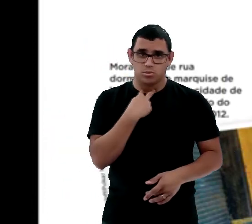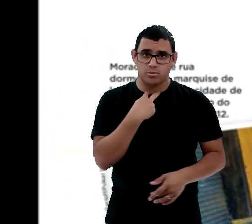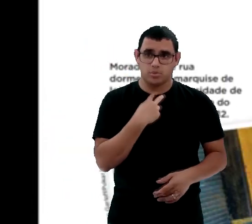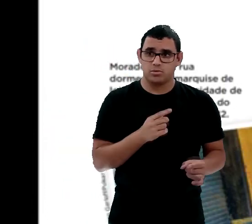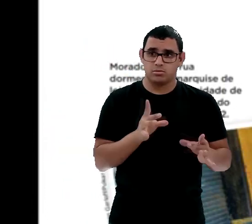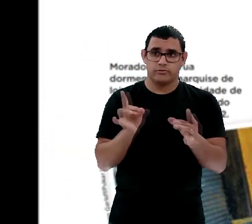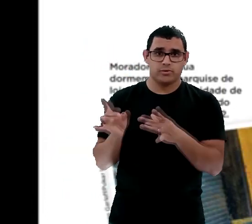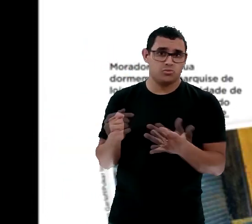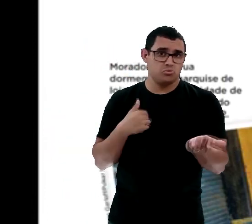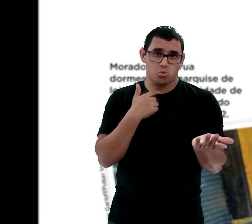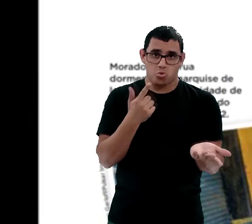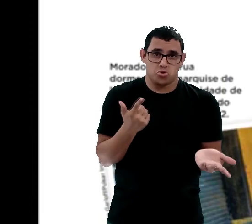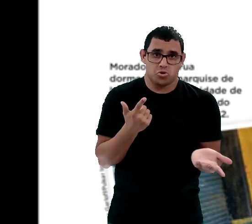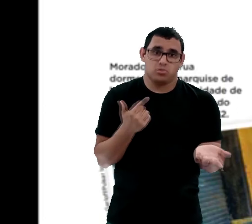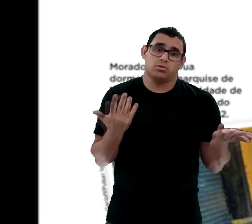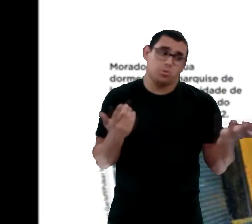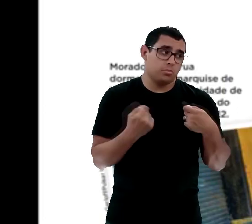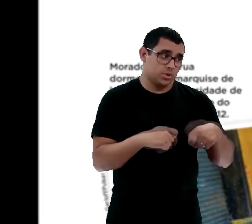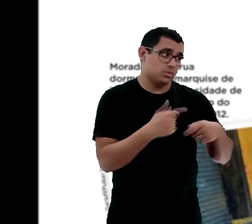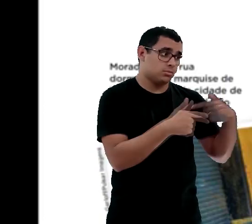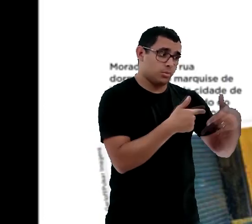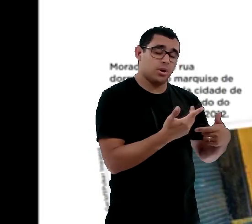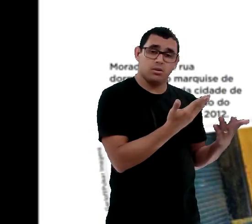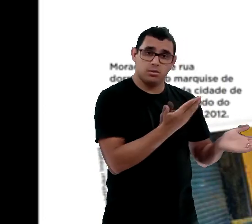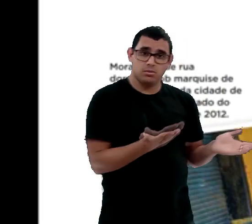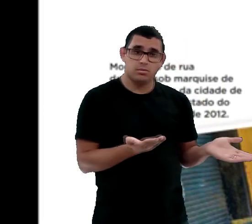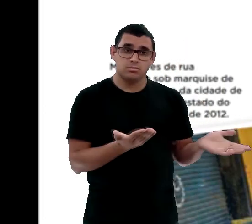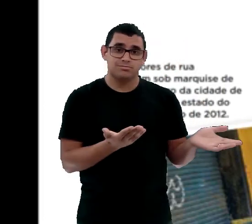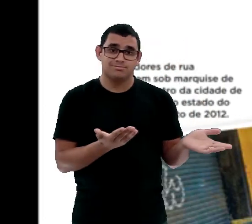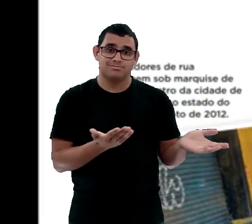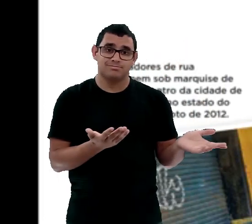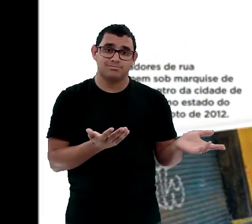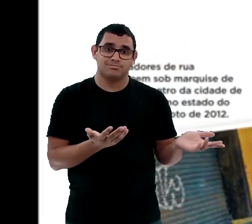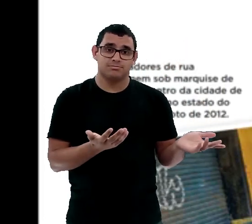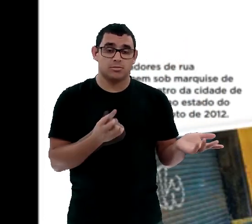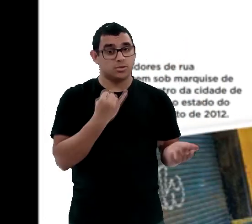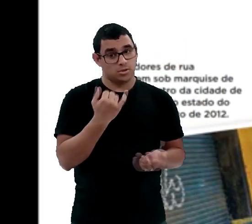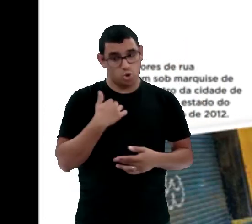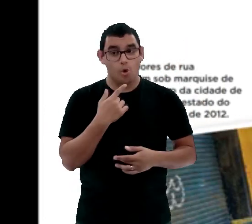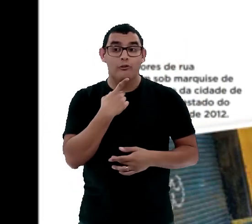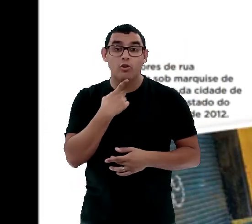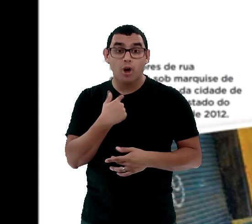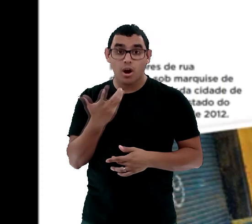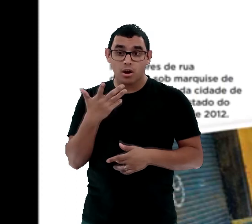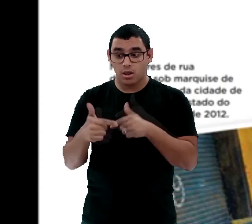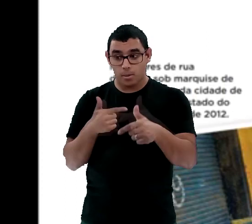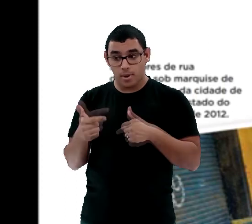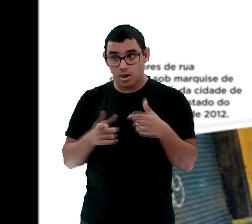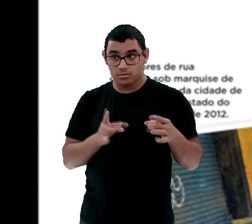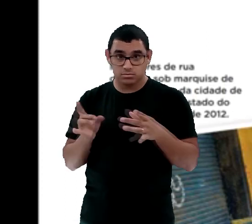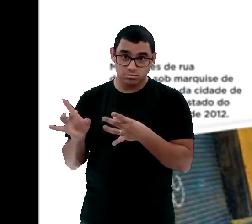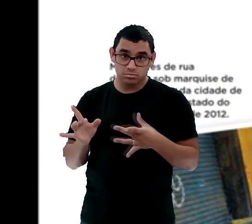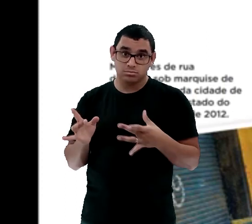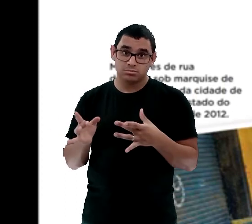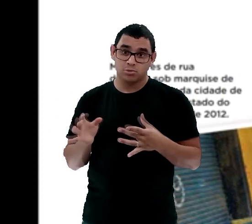forma. Culpando o burguês, não fazendo nada para melhorar a sua própria vida. Então, se não tem